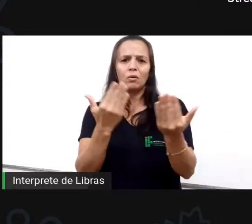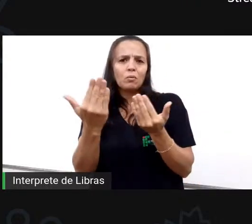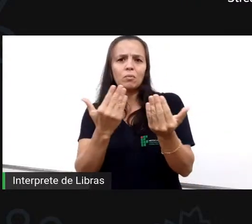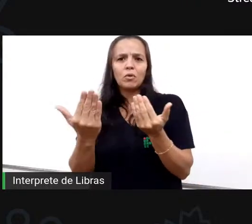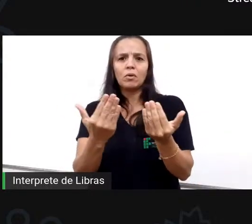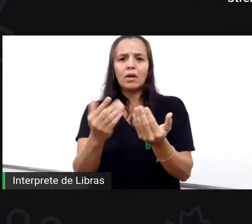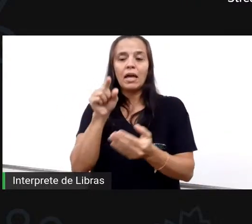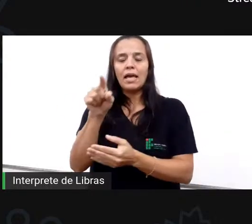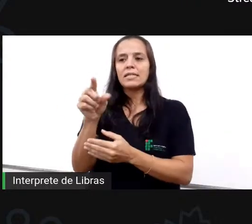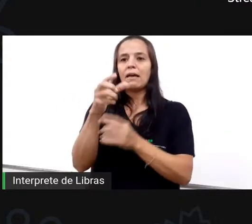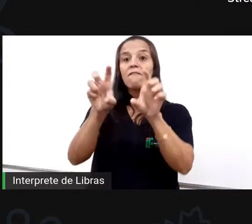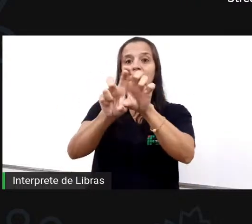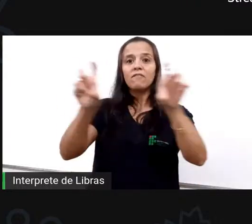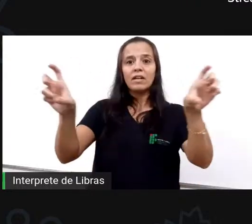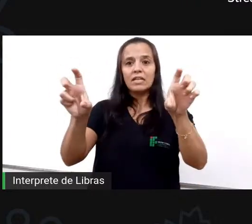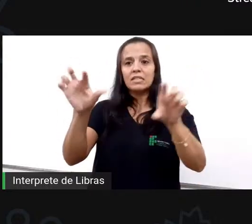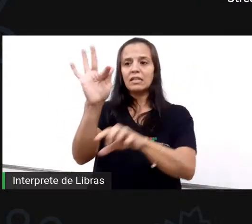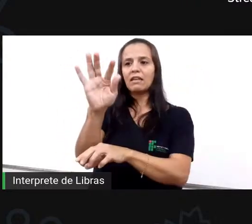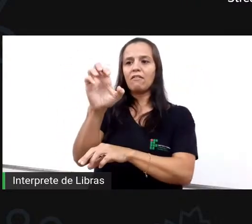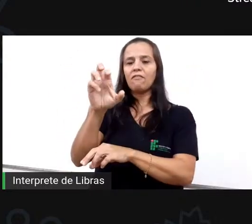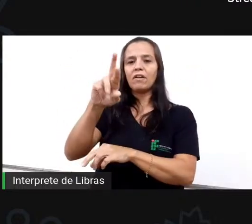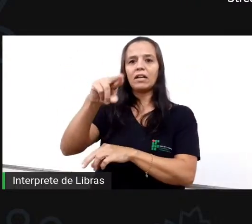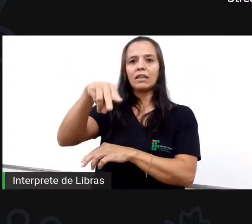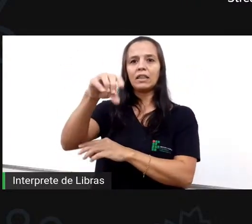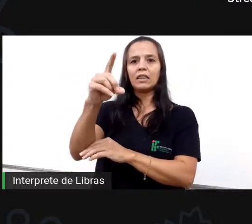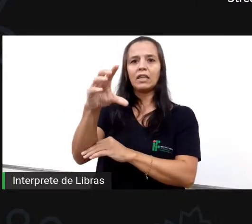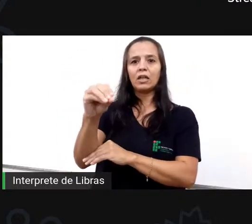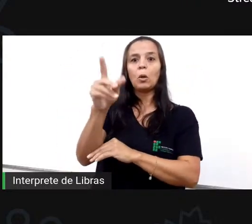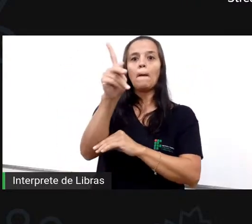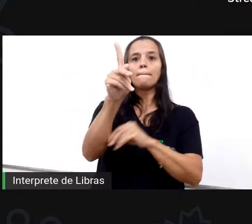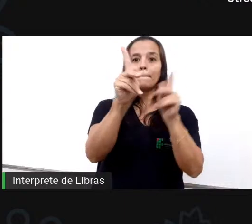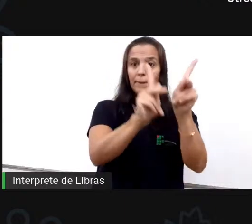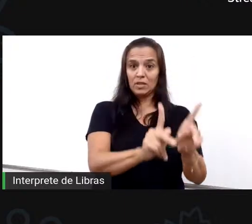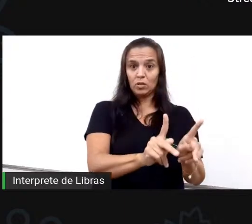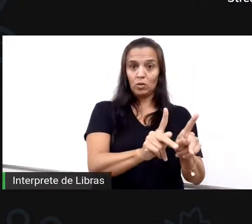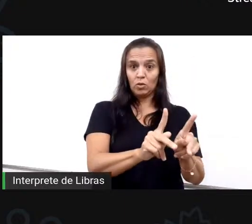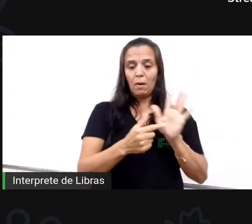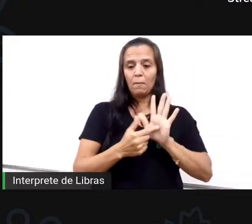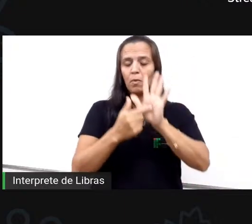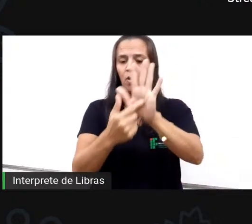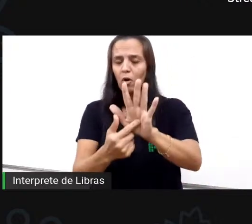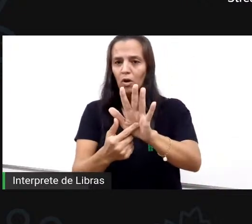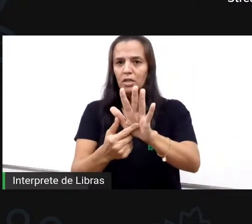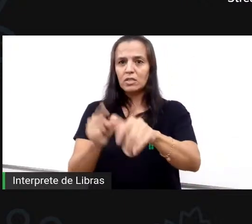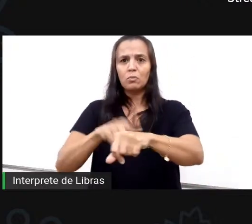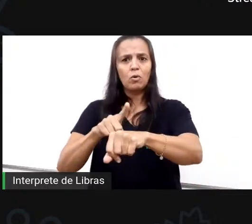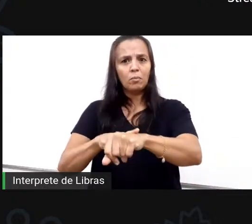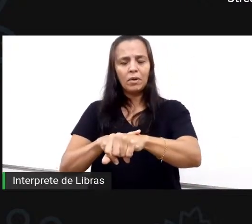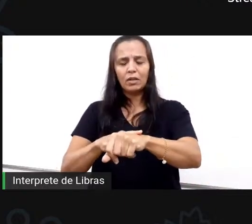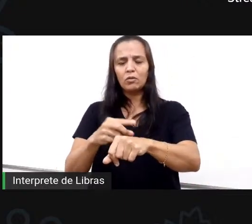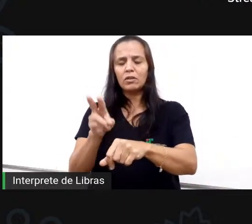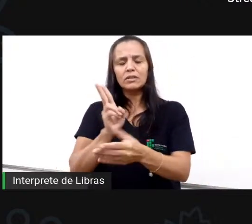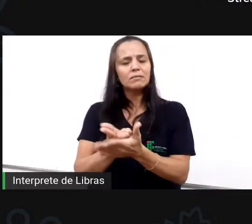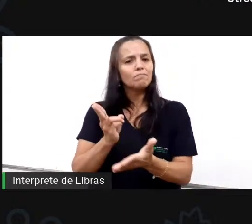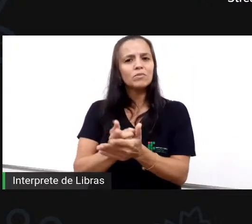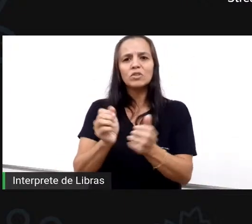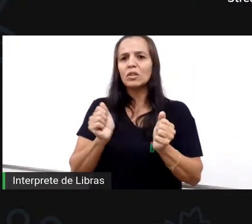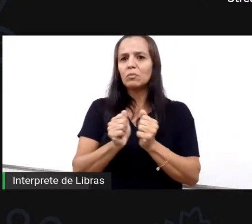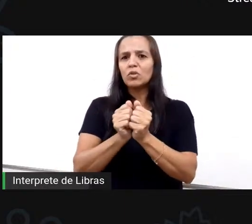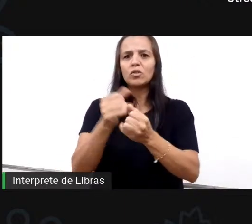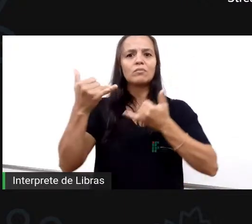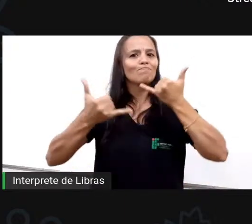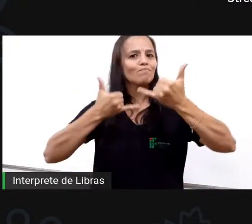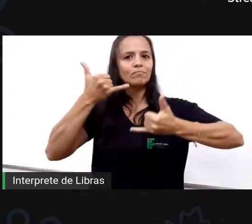Fernando Pessoa retrata bem o importante momento pelo qual passamos juntos. Nós